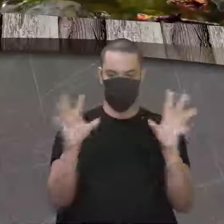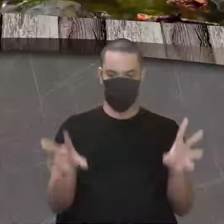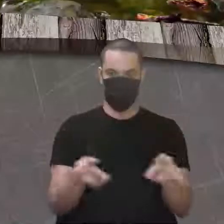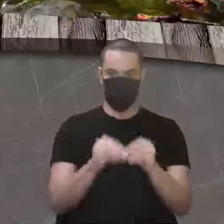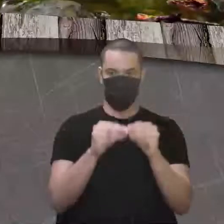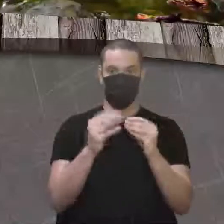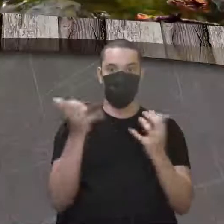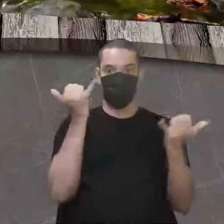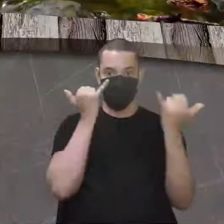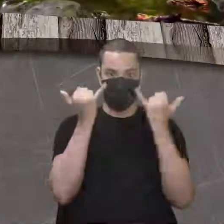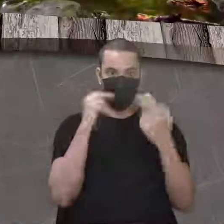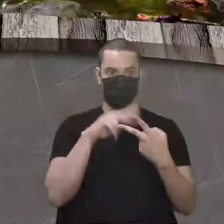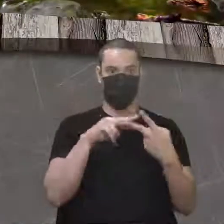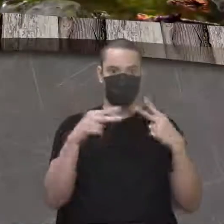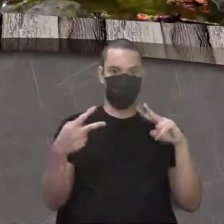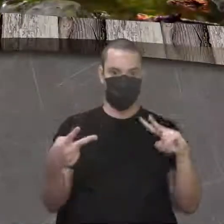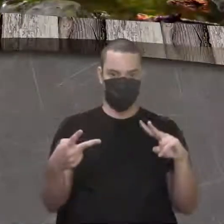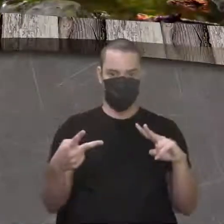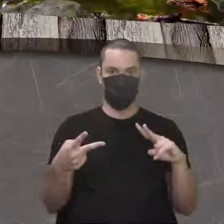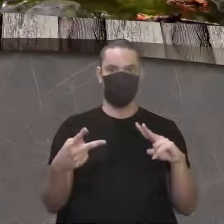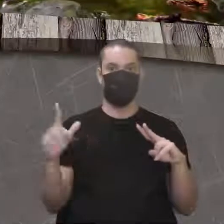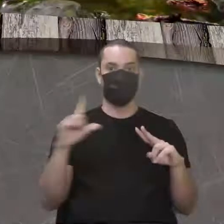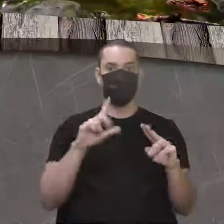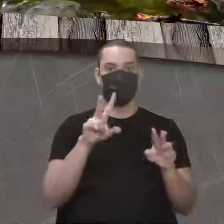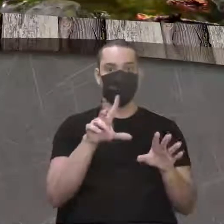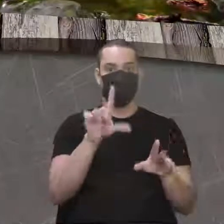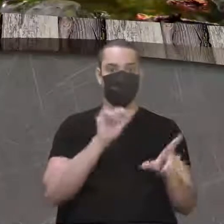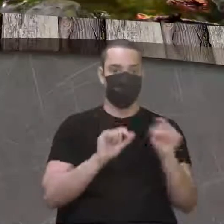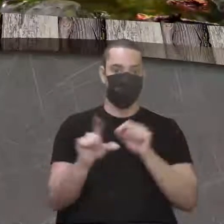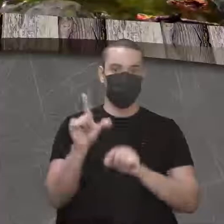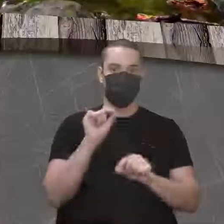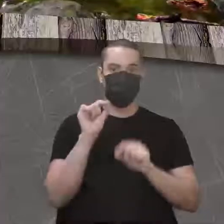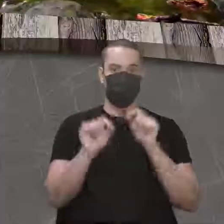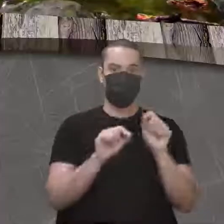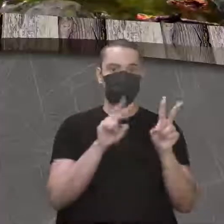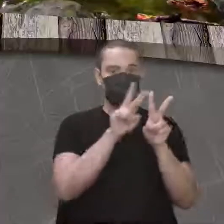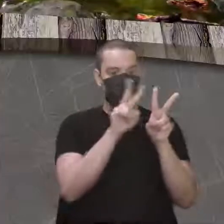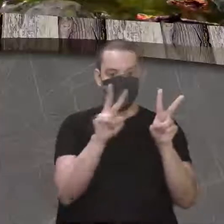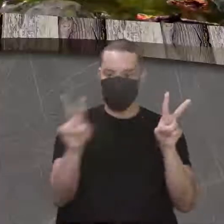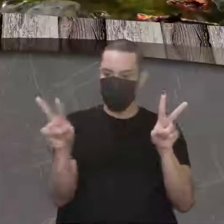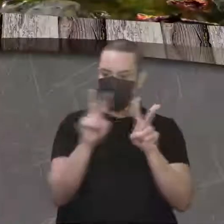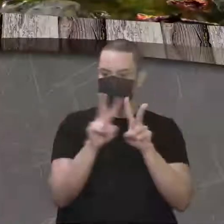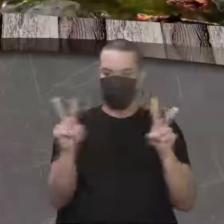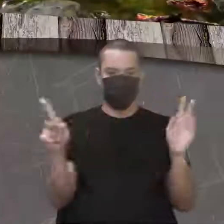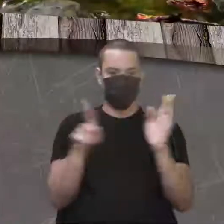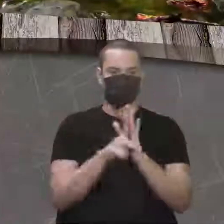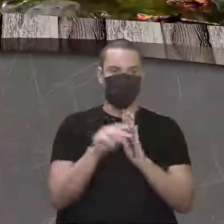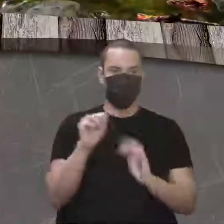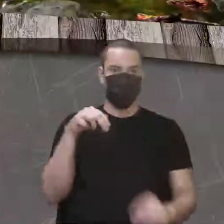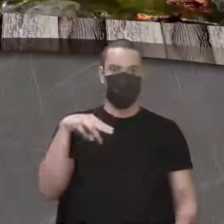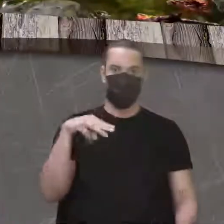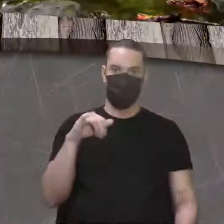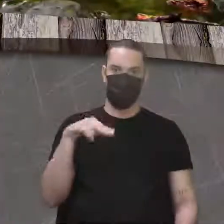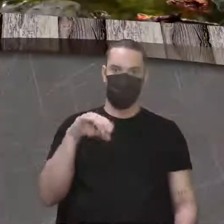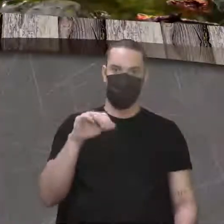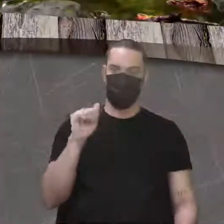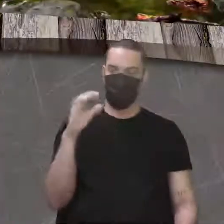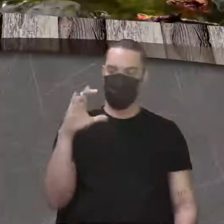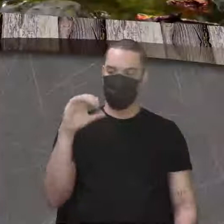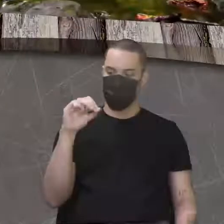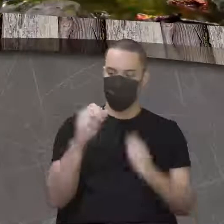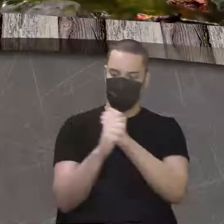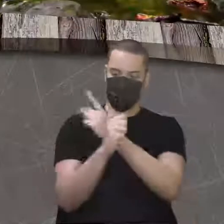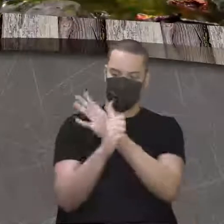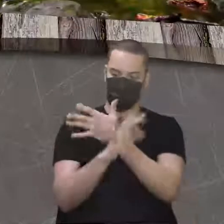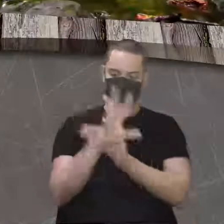informações genéticas, pegam a sequência genética de aminoácidos que vão formar essas proteínas e